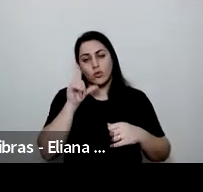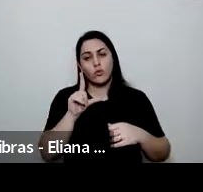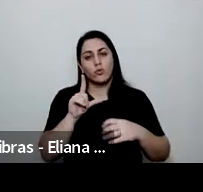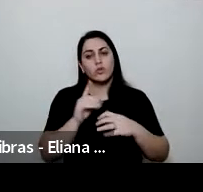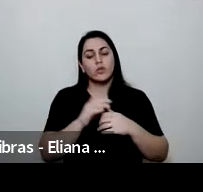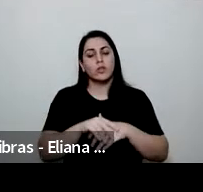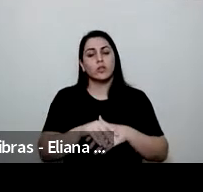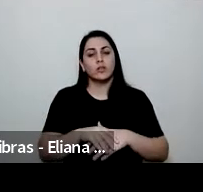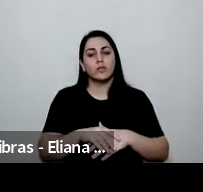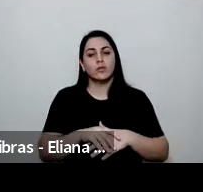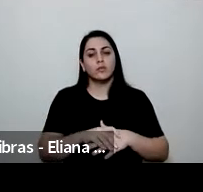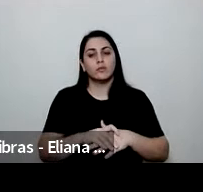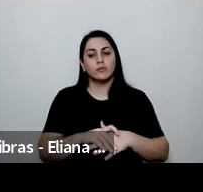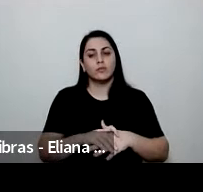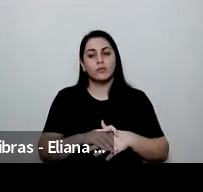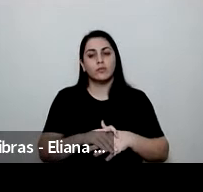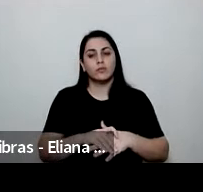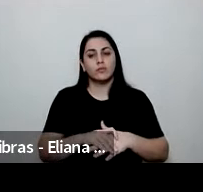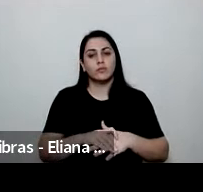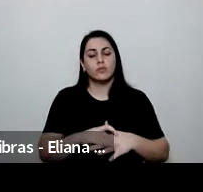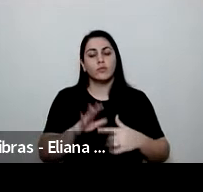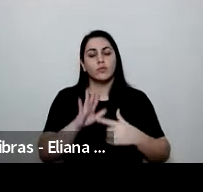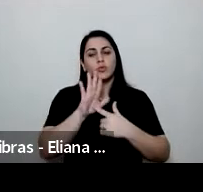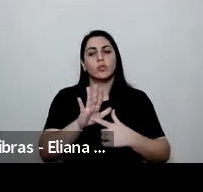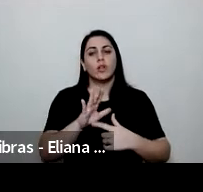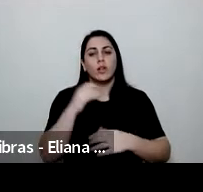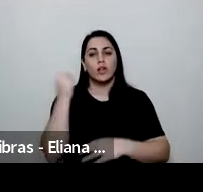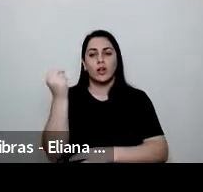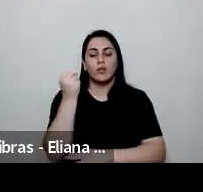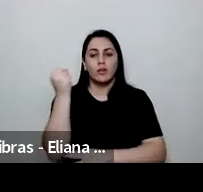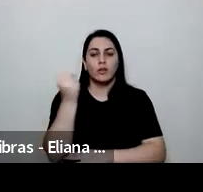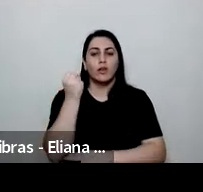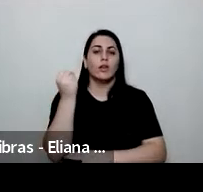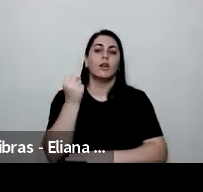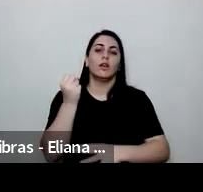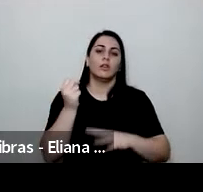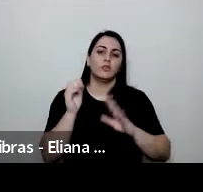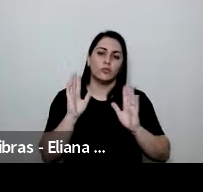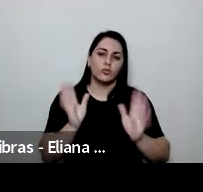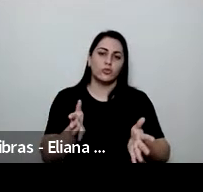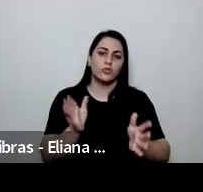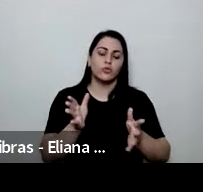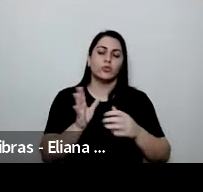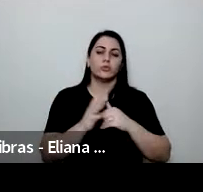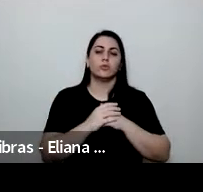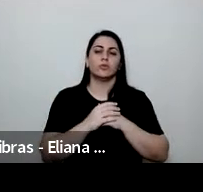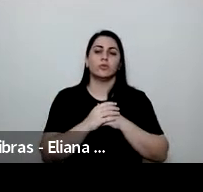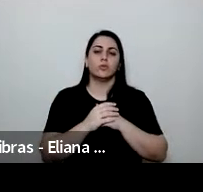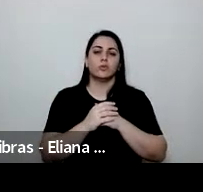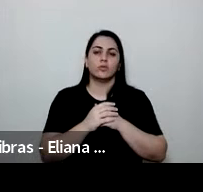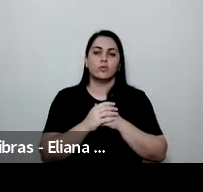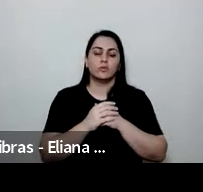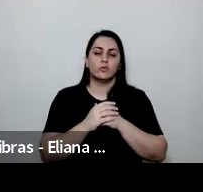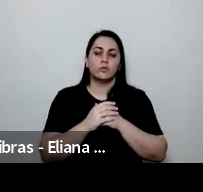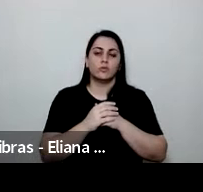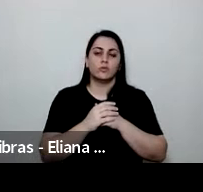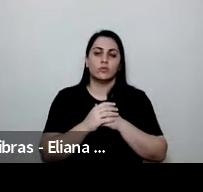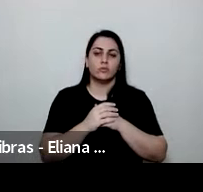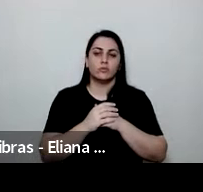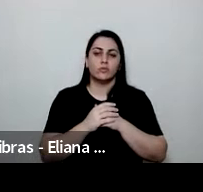é hipótese tomar gravidade uma recuperação uma coisa assim juntem né